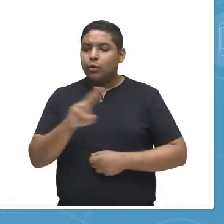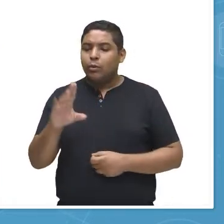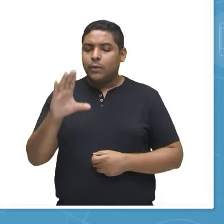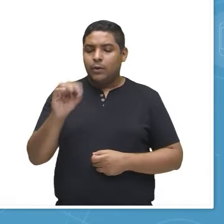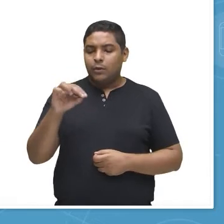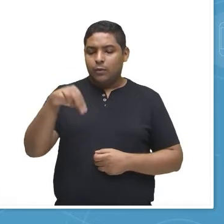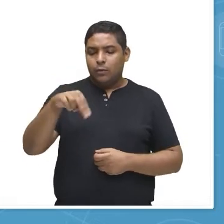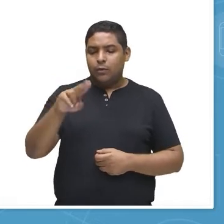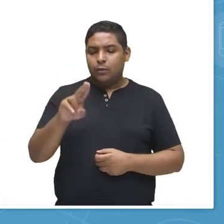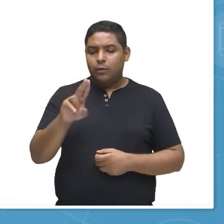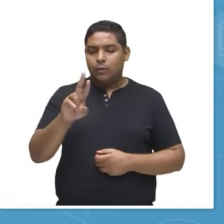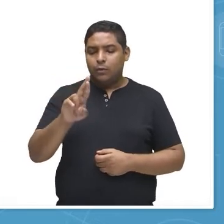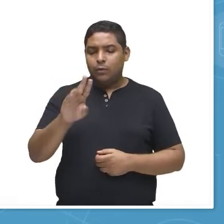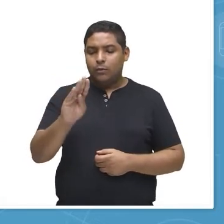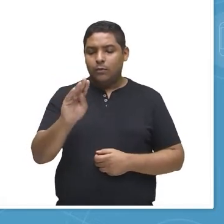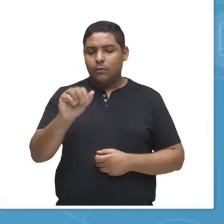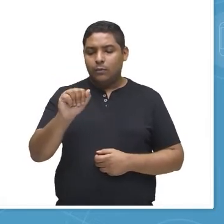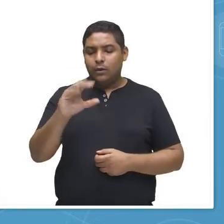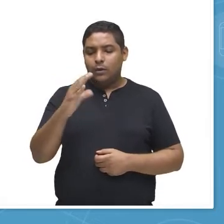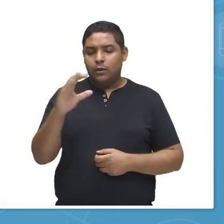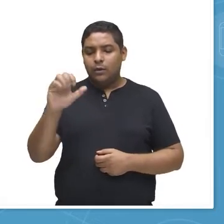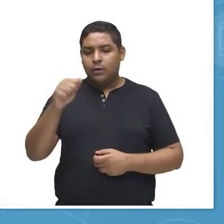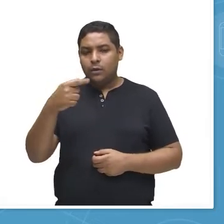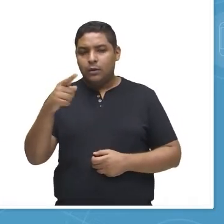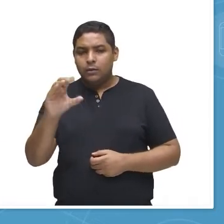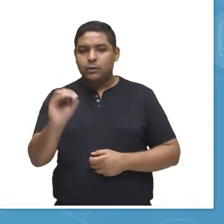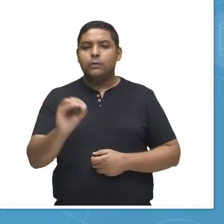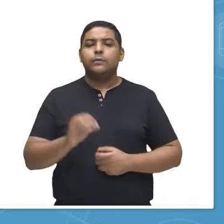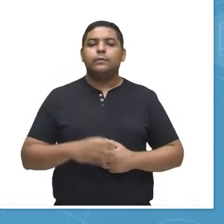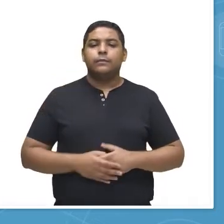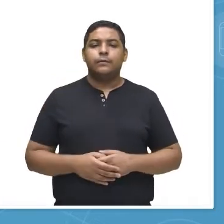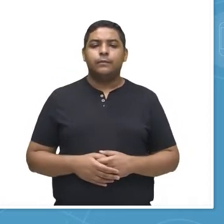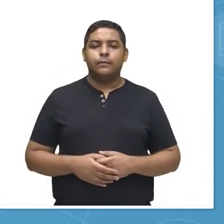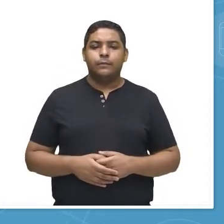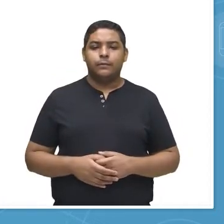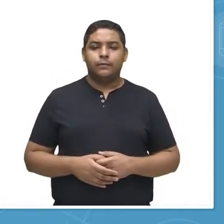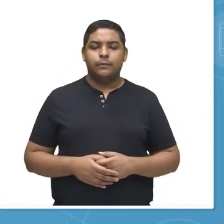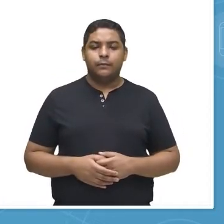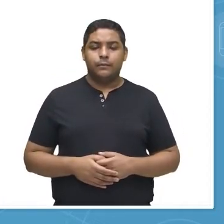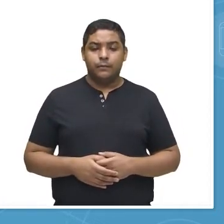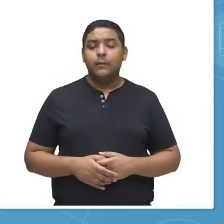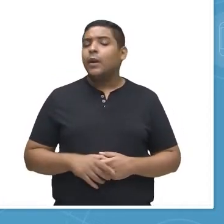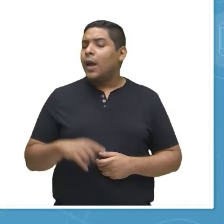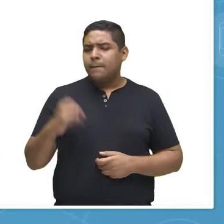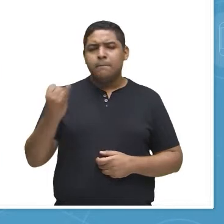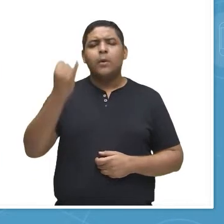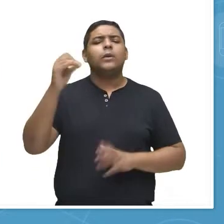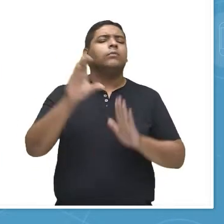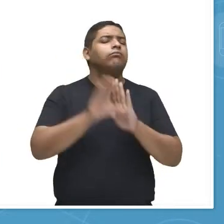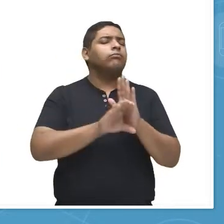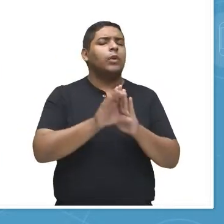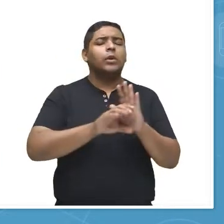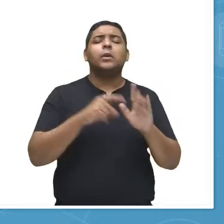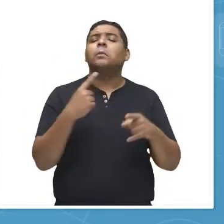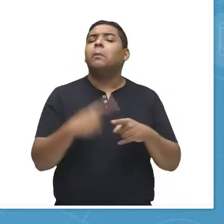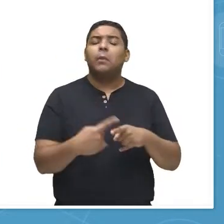conurbação. Importante nós entendermos esse conceito porque nós estamos falando